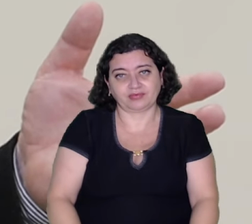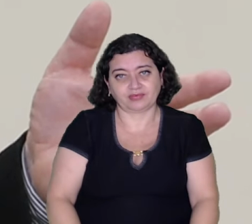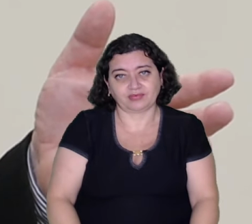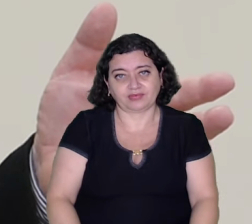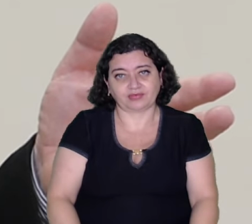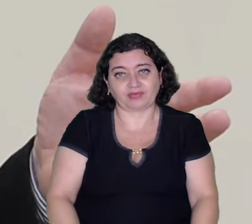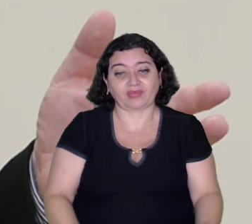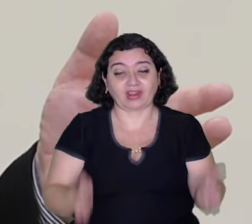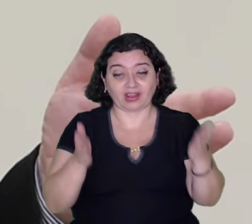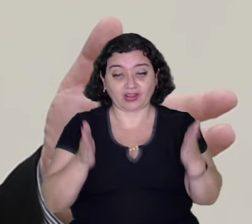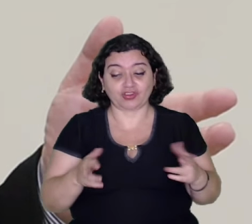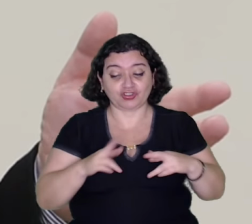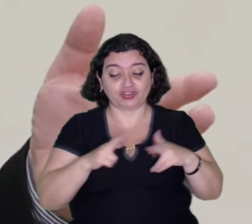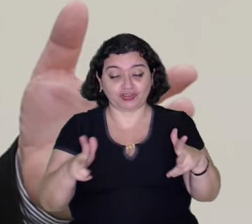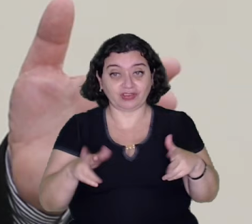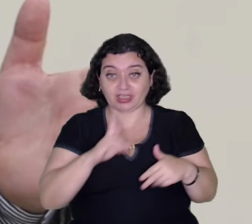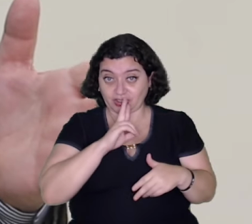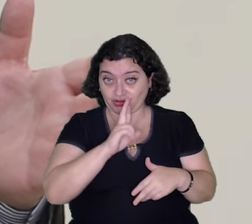diferente agora.